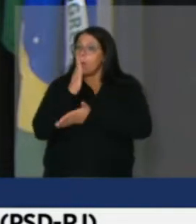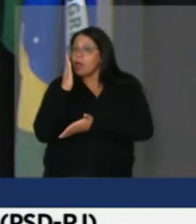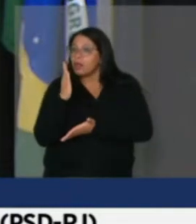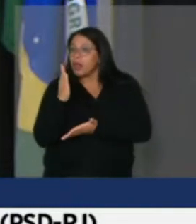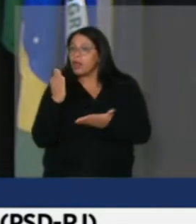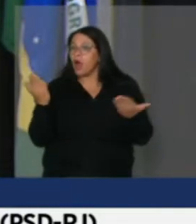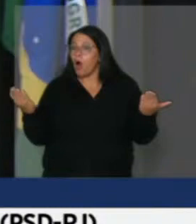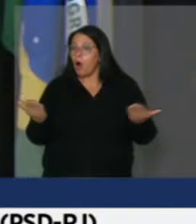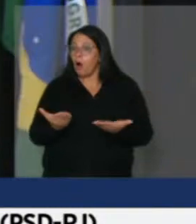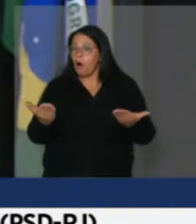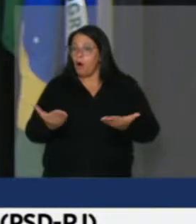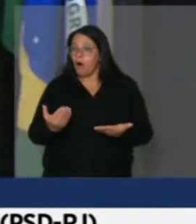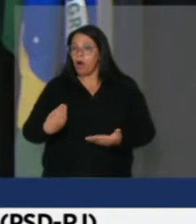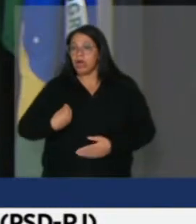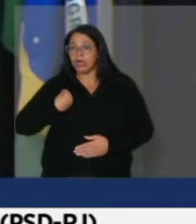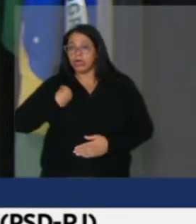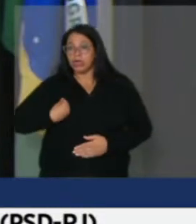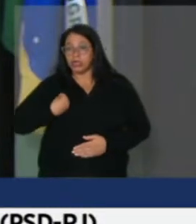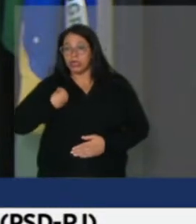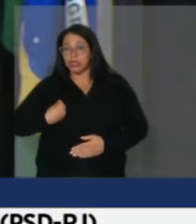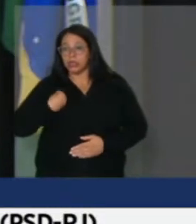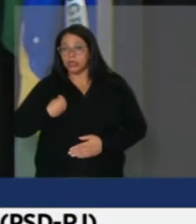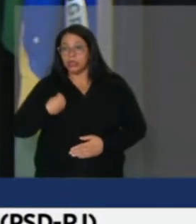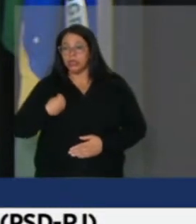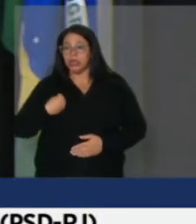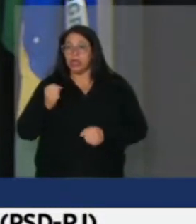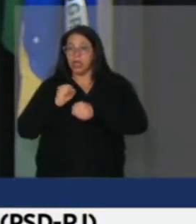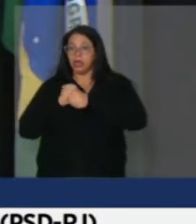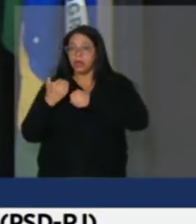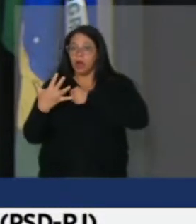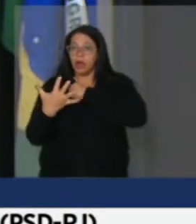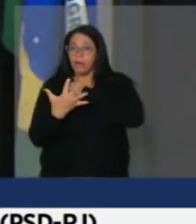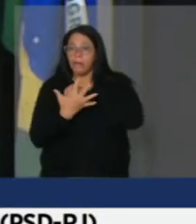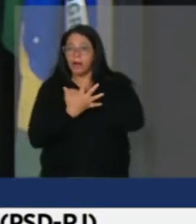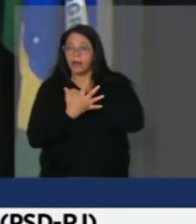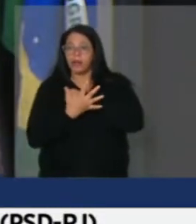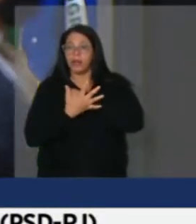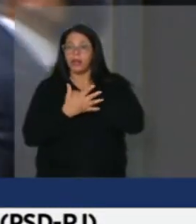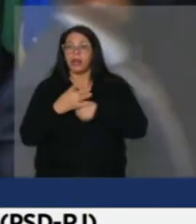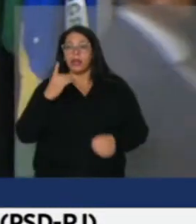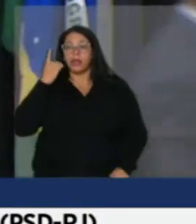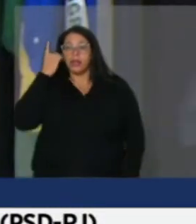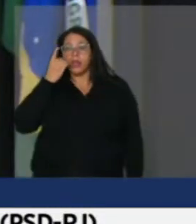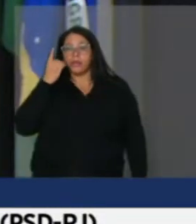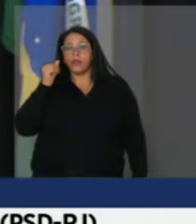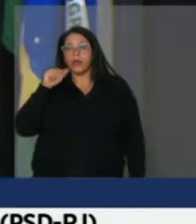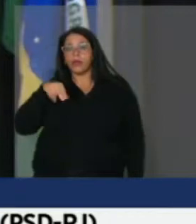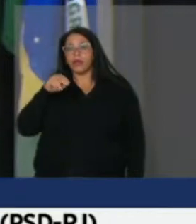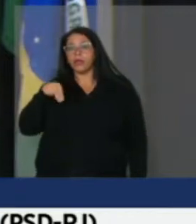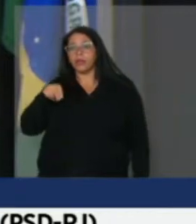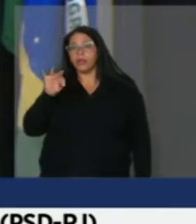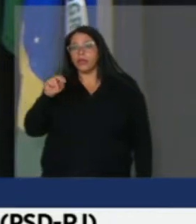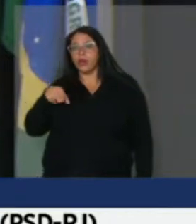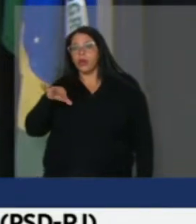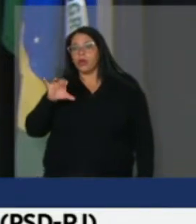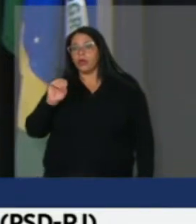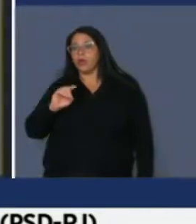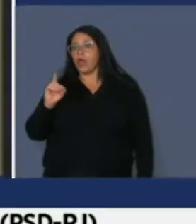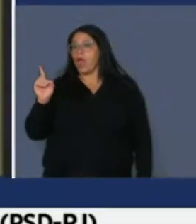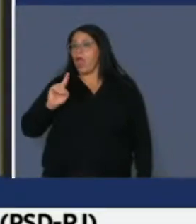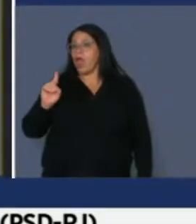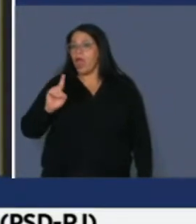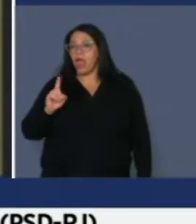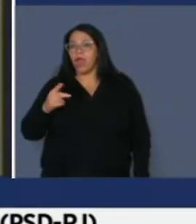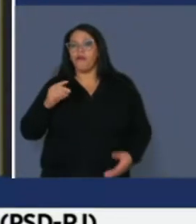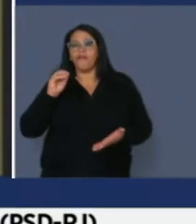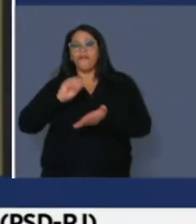Aqui estamos numa pandemia, deputado Antônio de Paula Júnior. Eu não fui